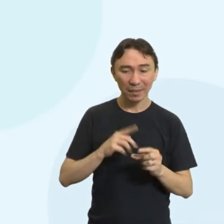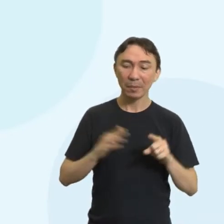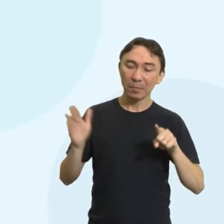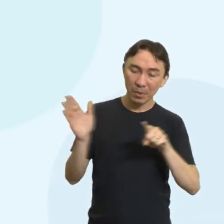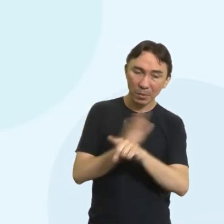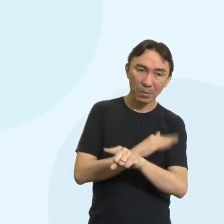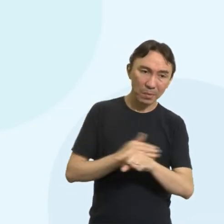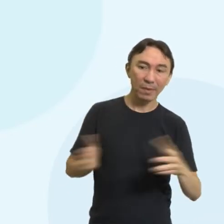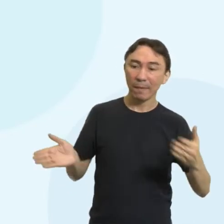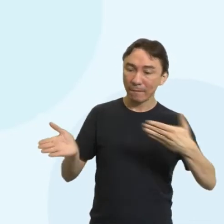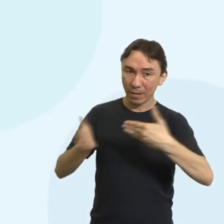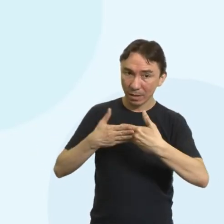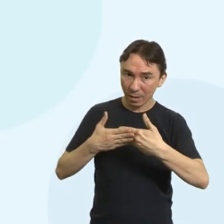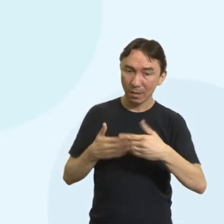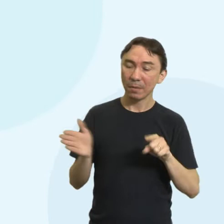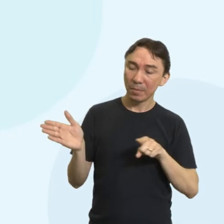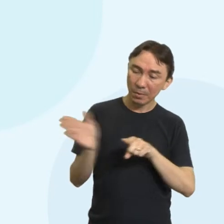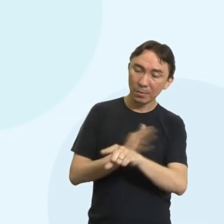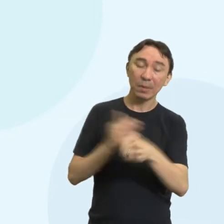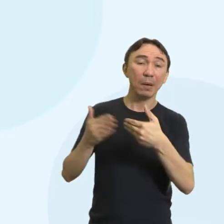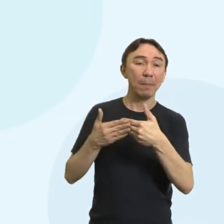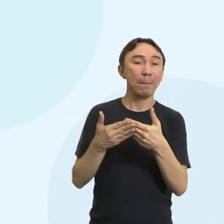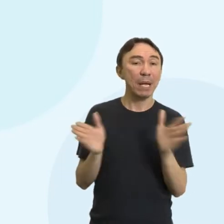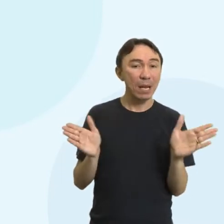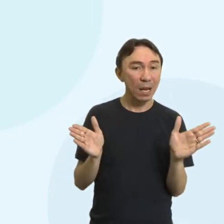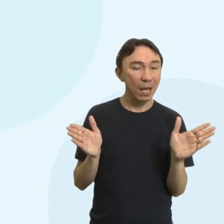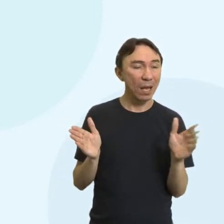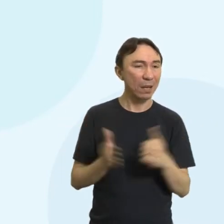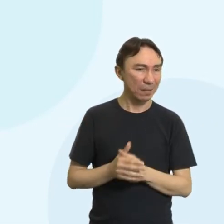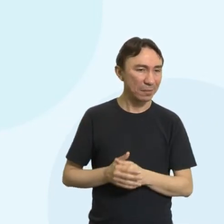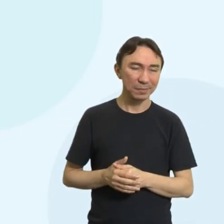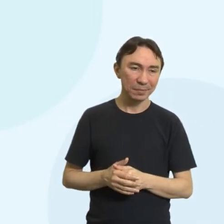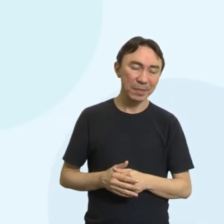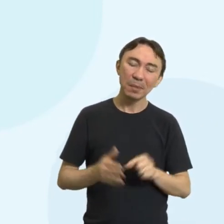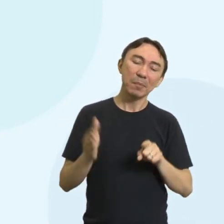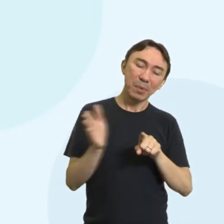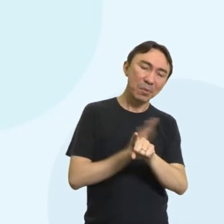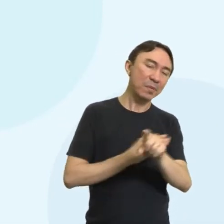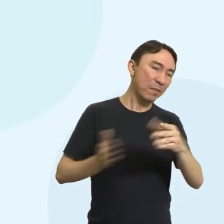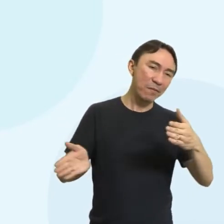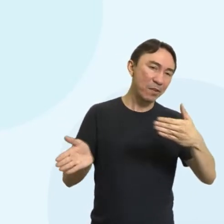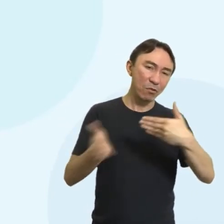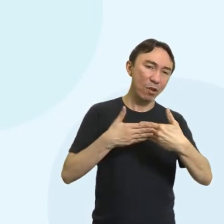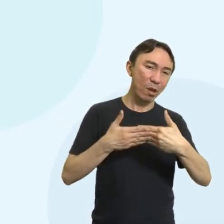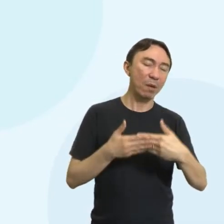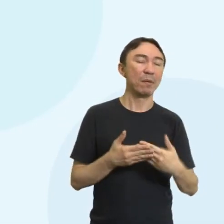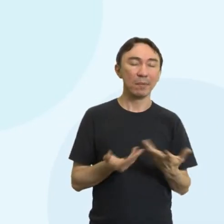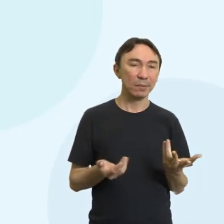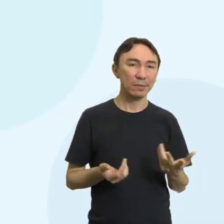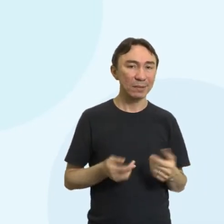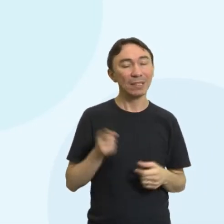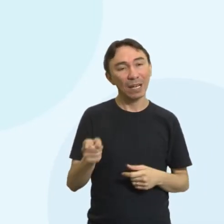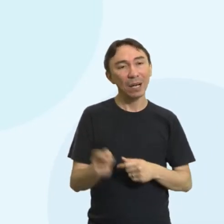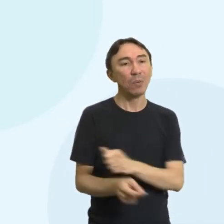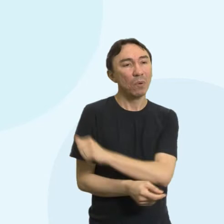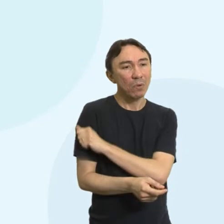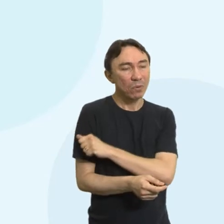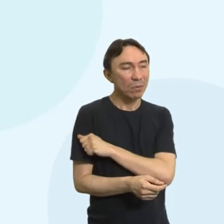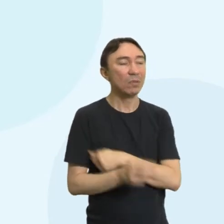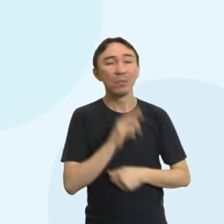perguntas fechadas. As perguntas fechadas, elas geralmente requerem do estudante sim,